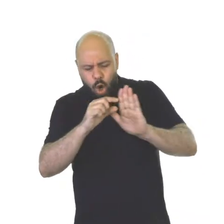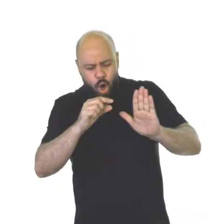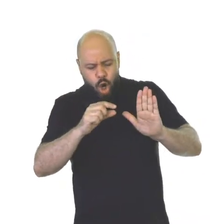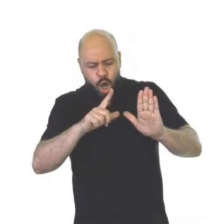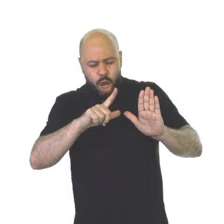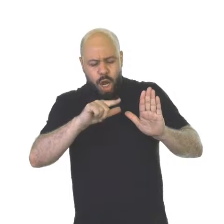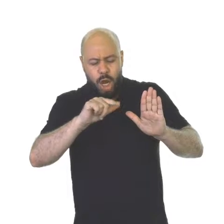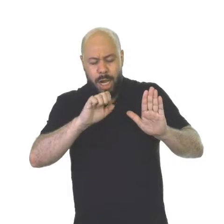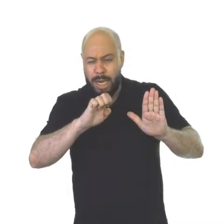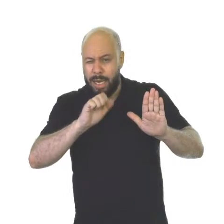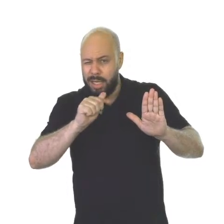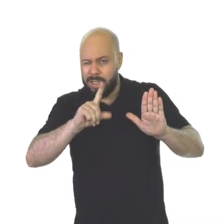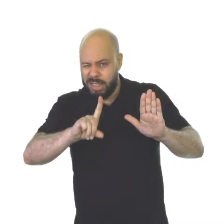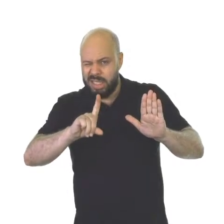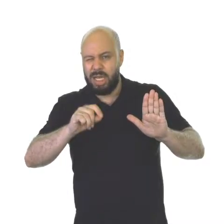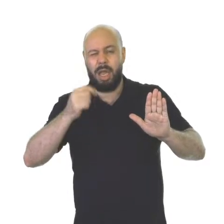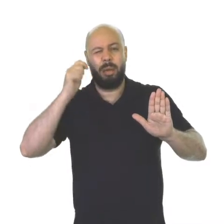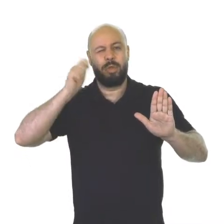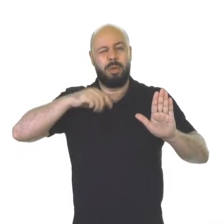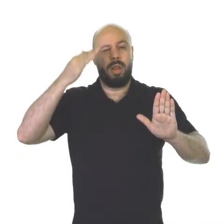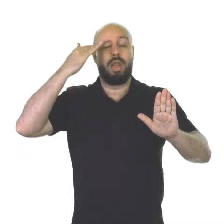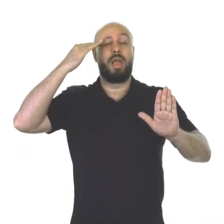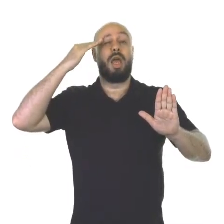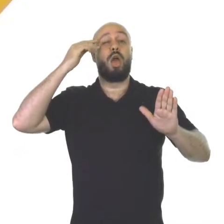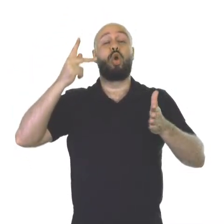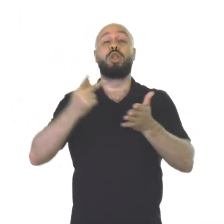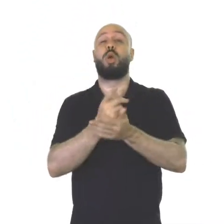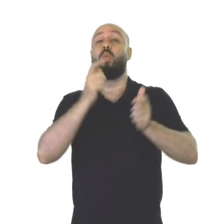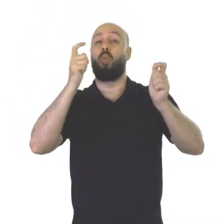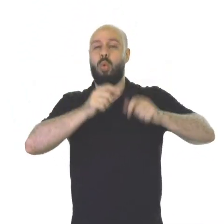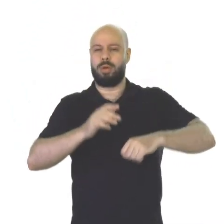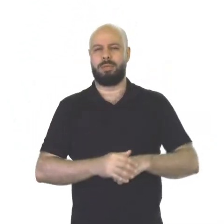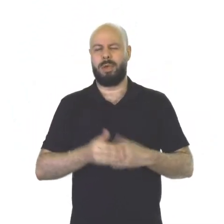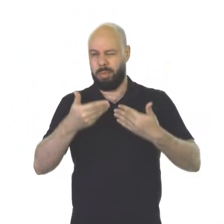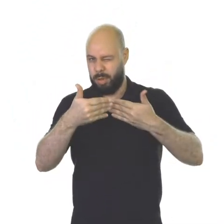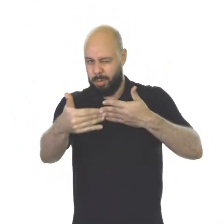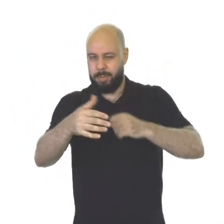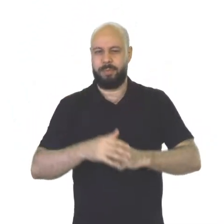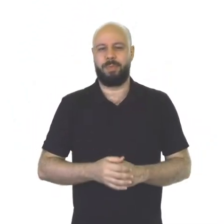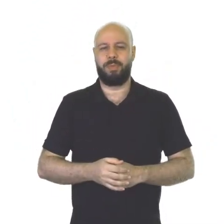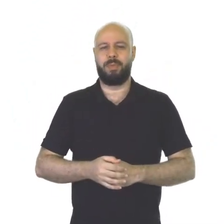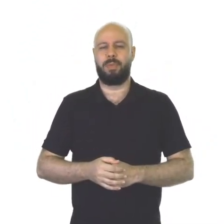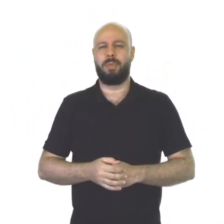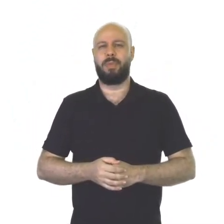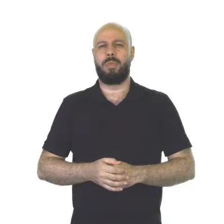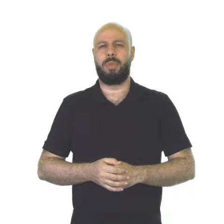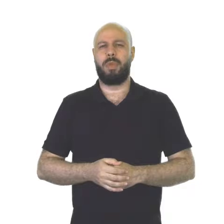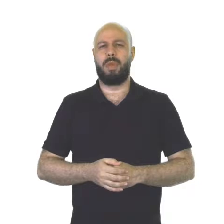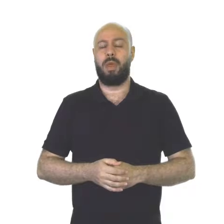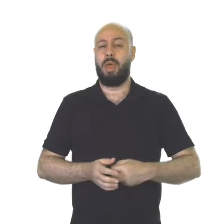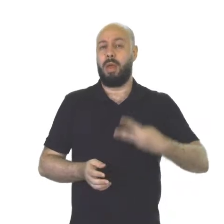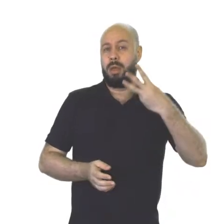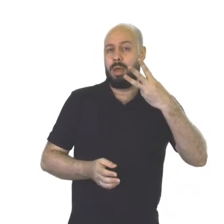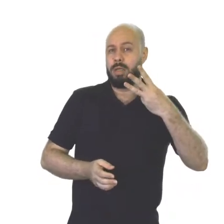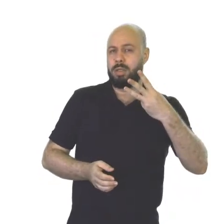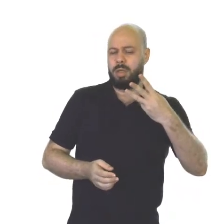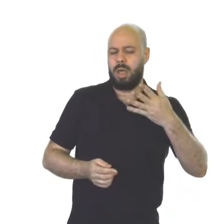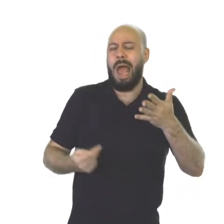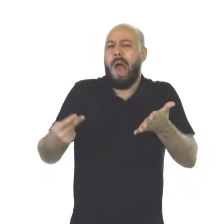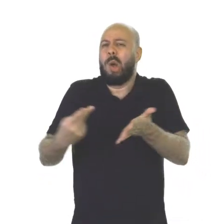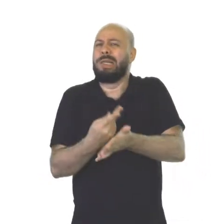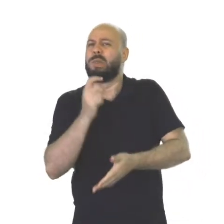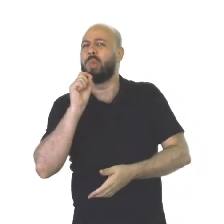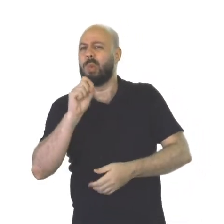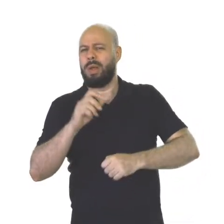descobri, já sei onde foi que aconteceu o fato. Então, continuemos. O que aconteceu? A minha